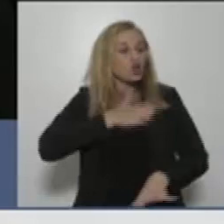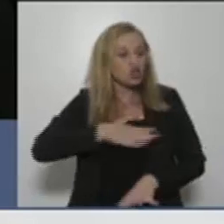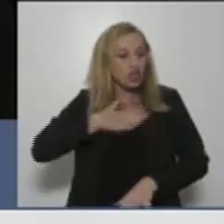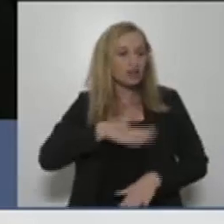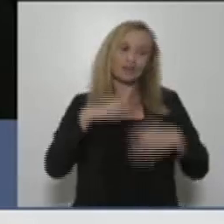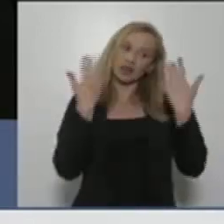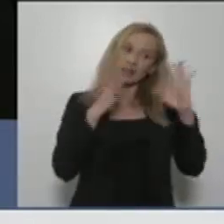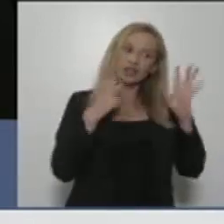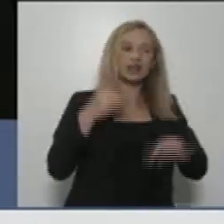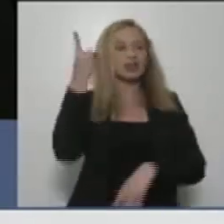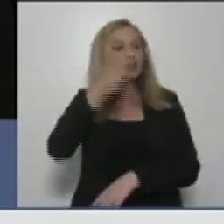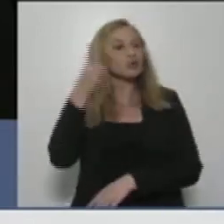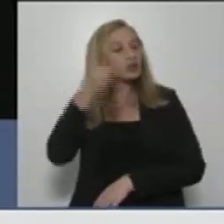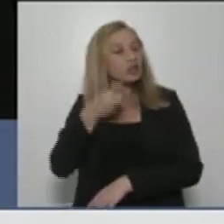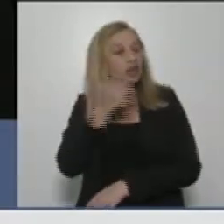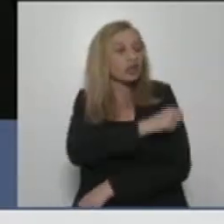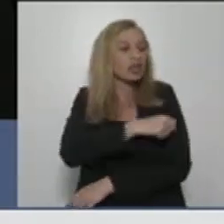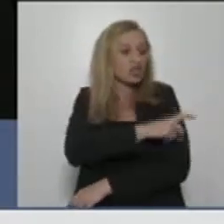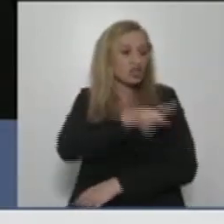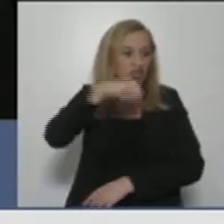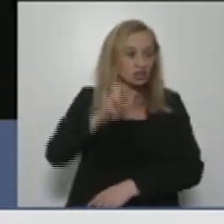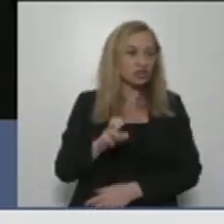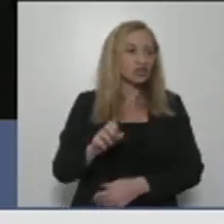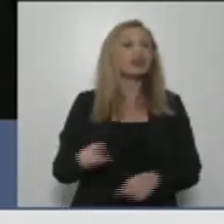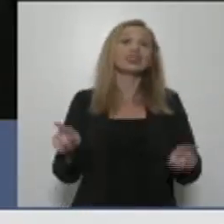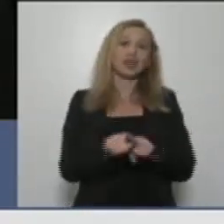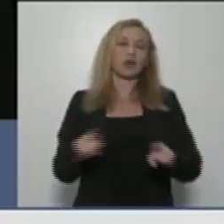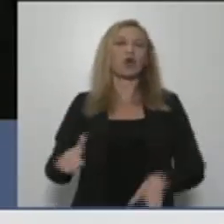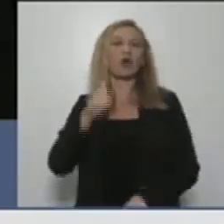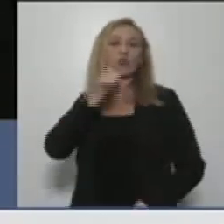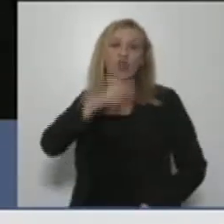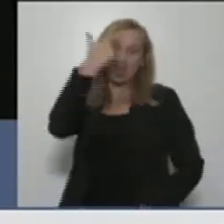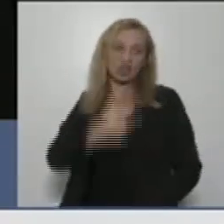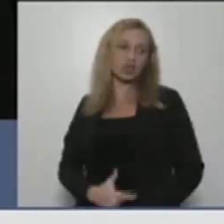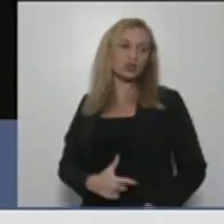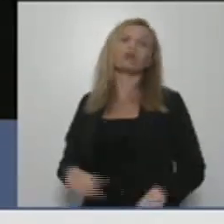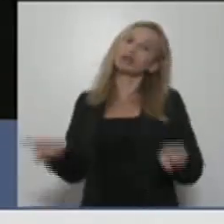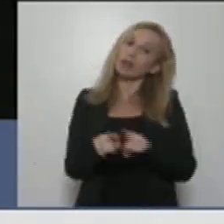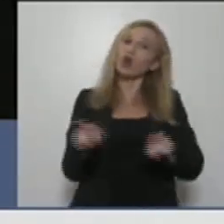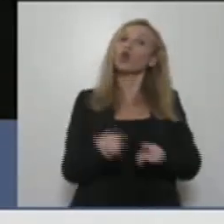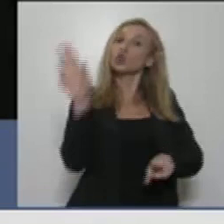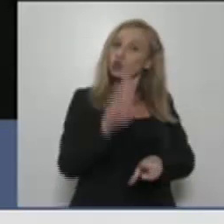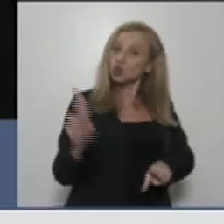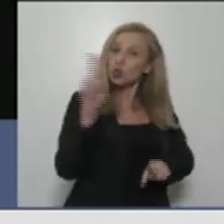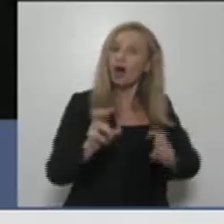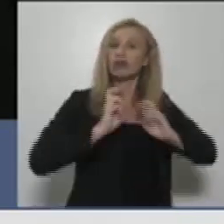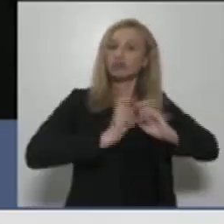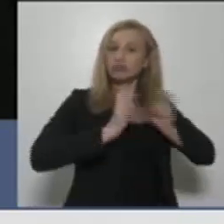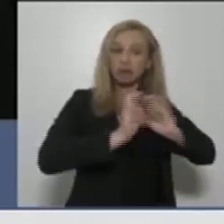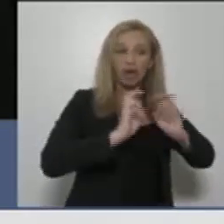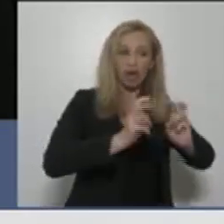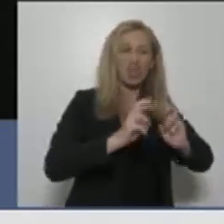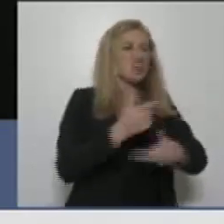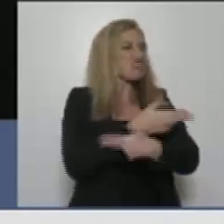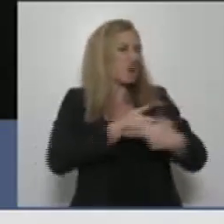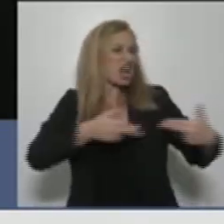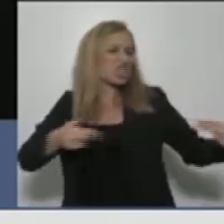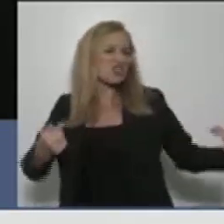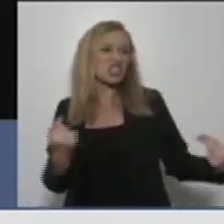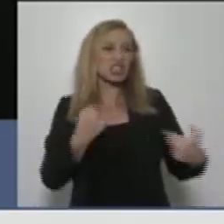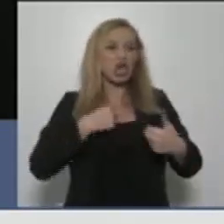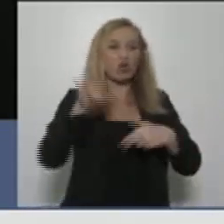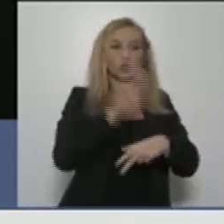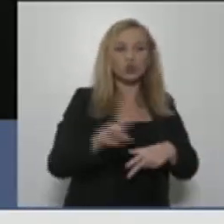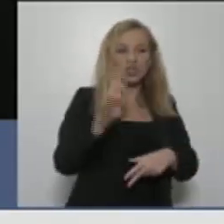mulher e como usuária de Japeri, muitas foram as vezes que eu ia trabalhar e pegava condução 4h30